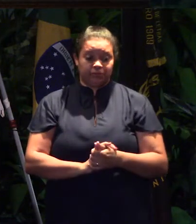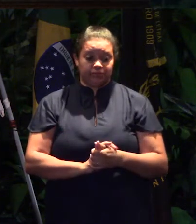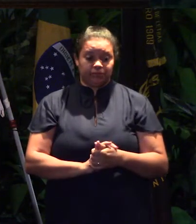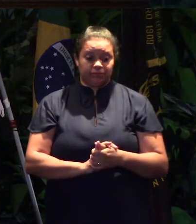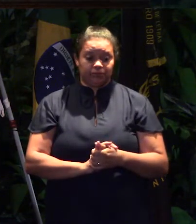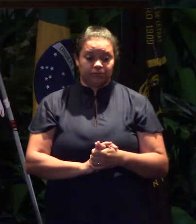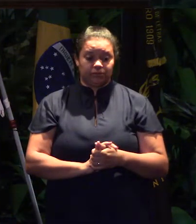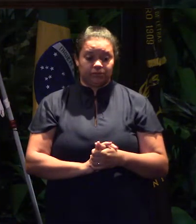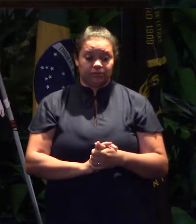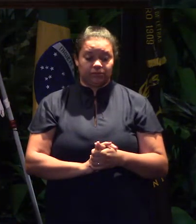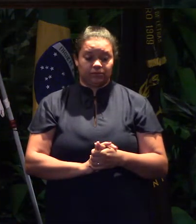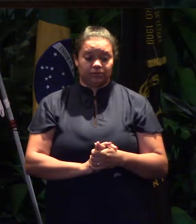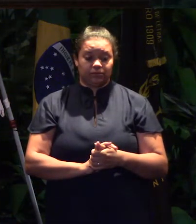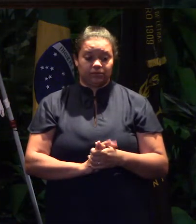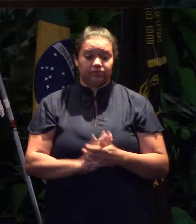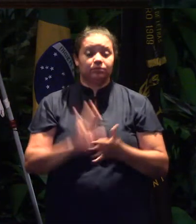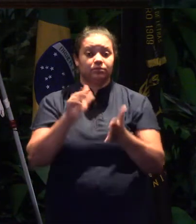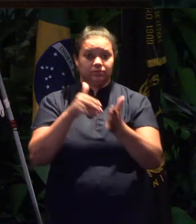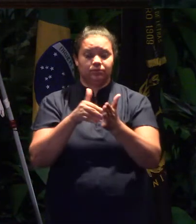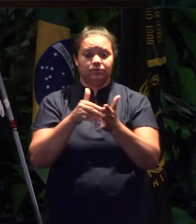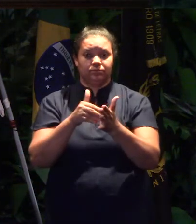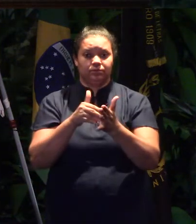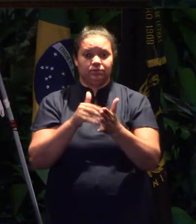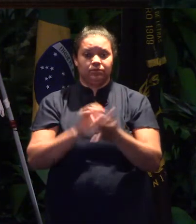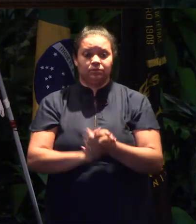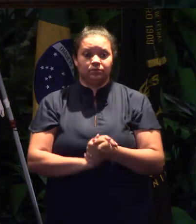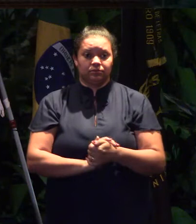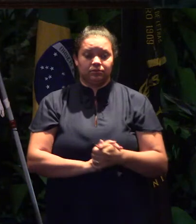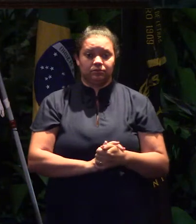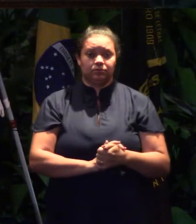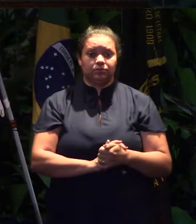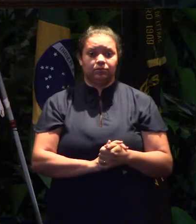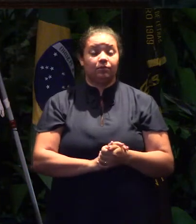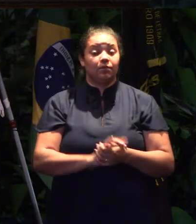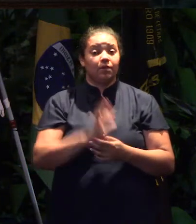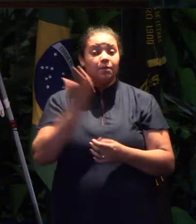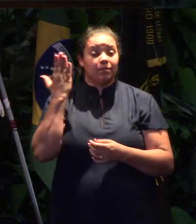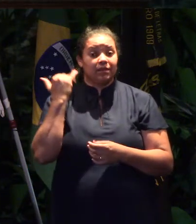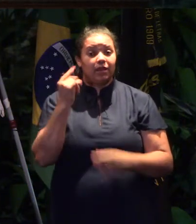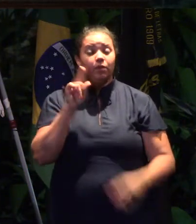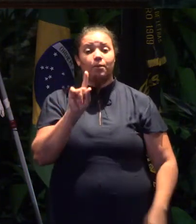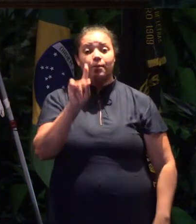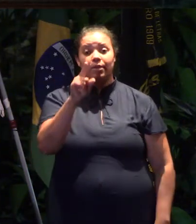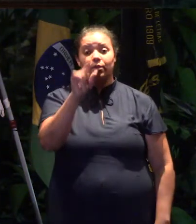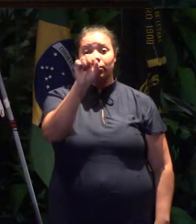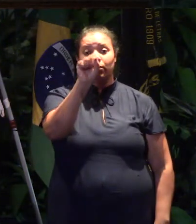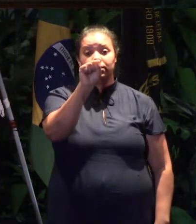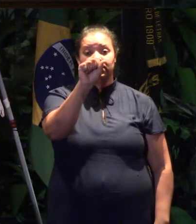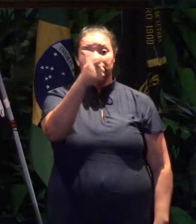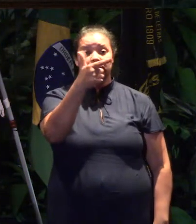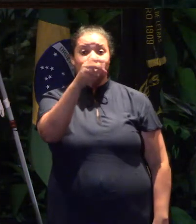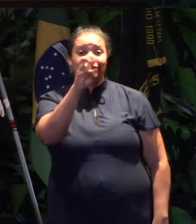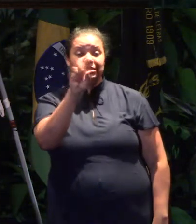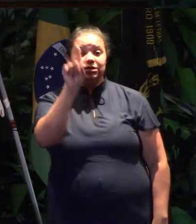para a gente ir terminando para o final, né, e chegando no final. Desde 1825, quando foi inventado na